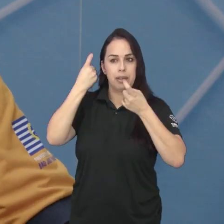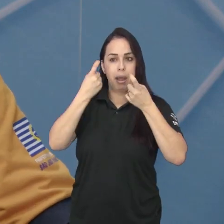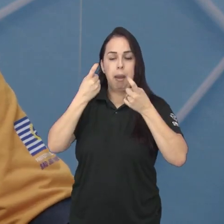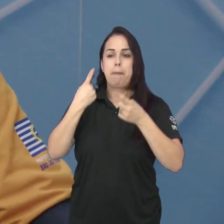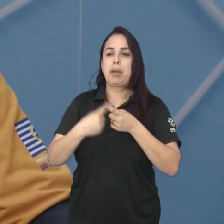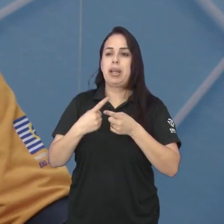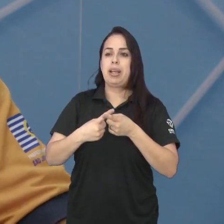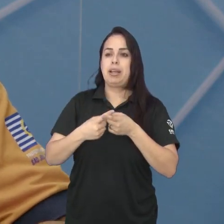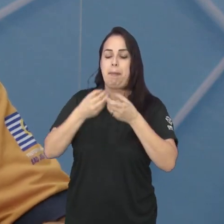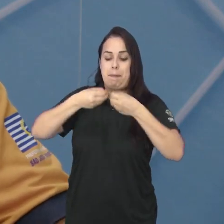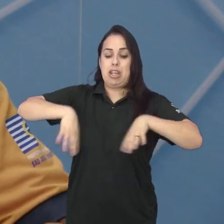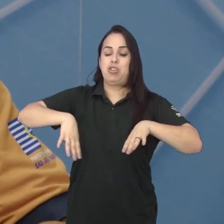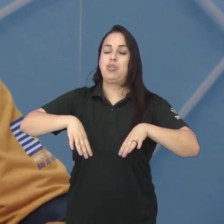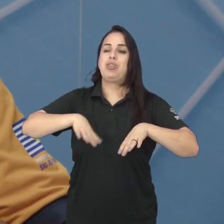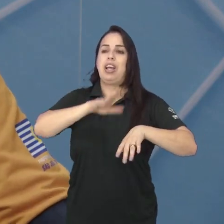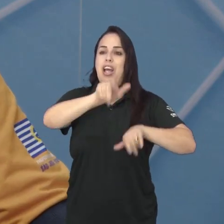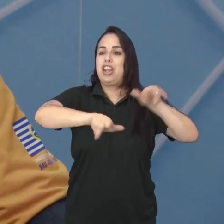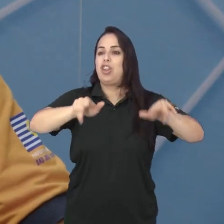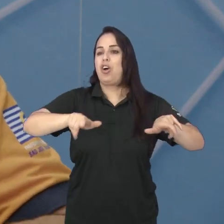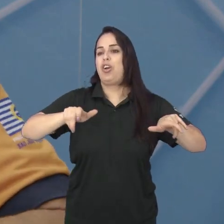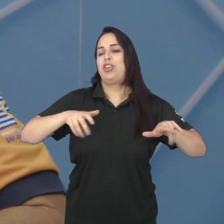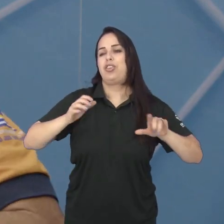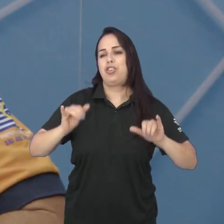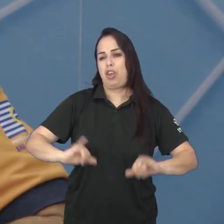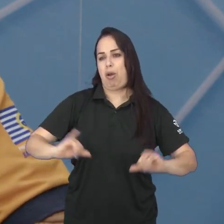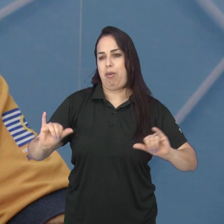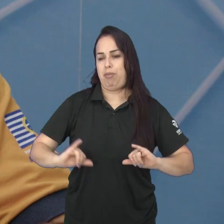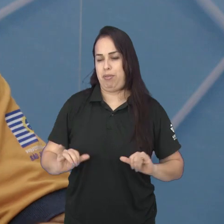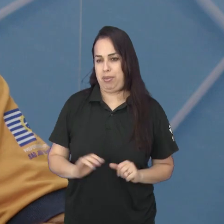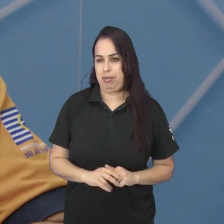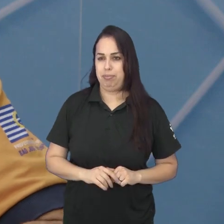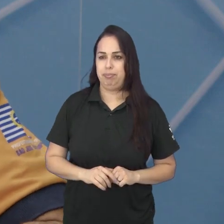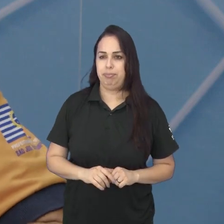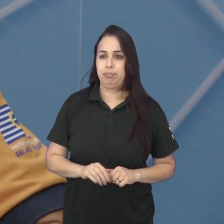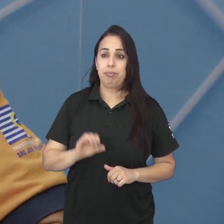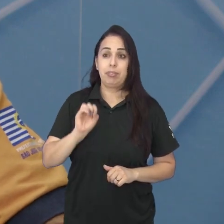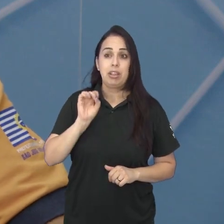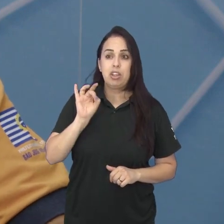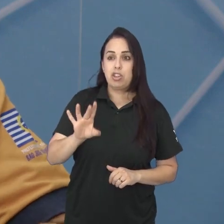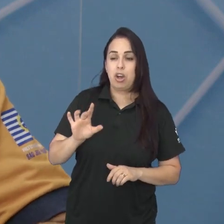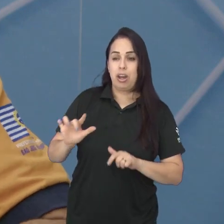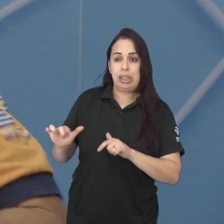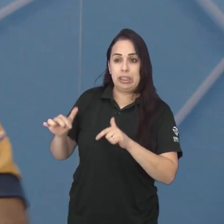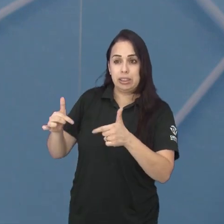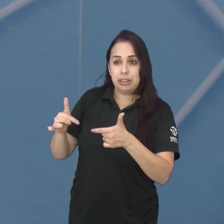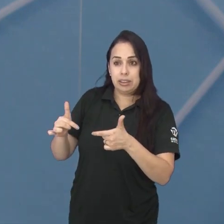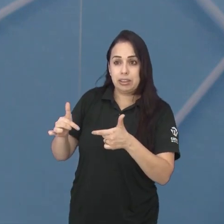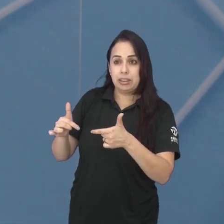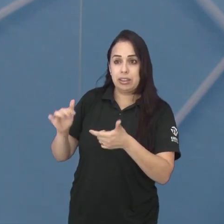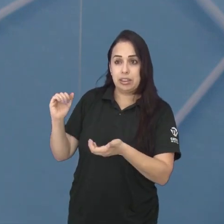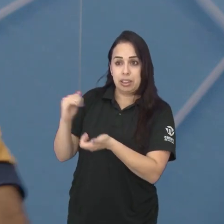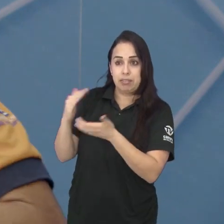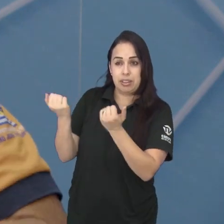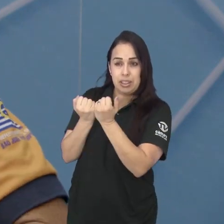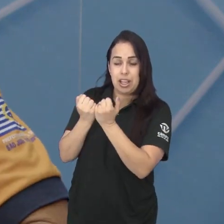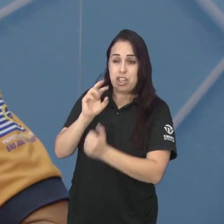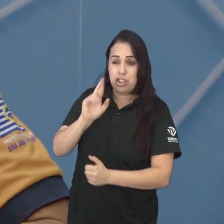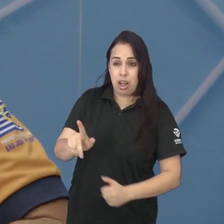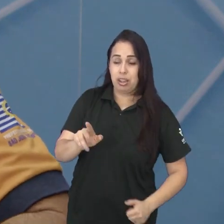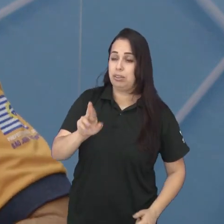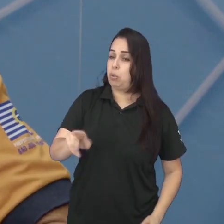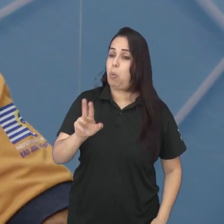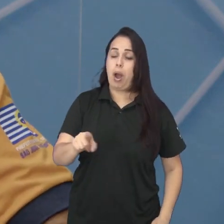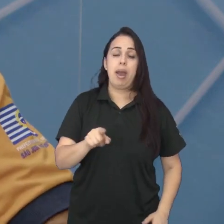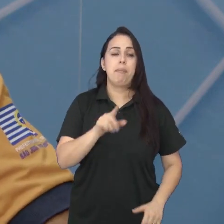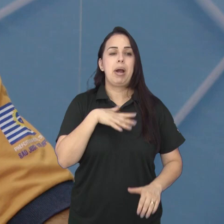todos sofrem, né? Aí já não é mais a questão, né, falando de ações de defesa civil, né, não é só para quem mora nas áreas